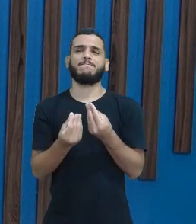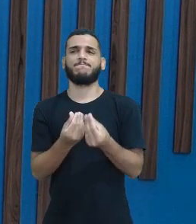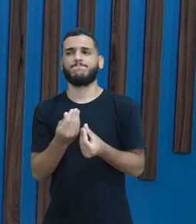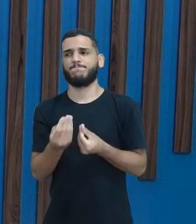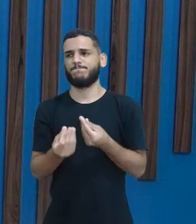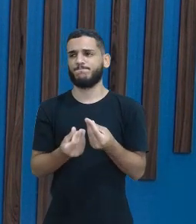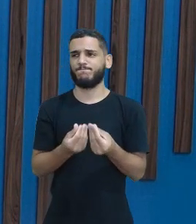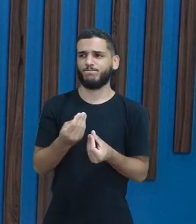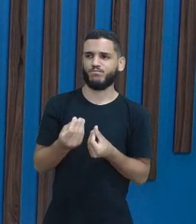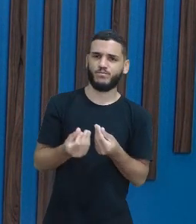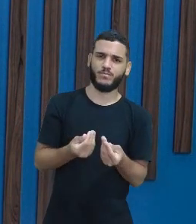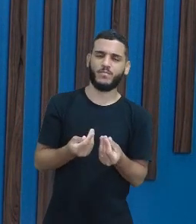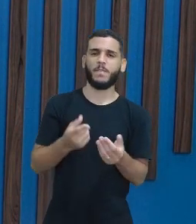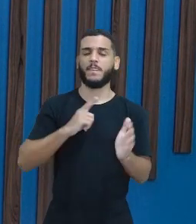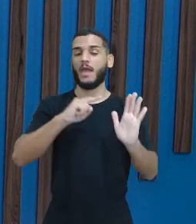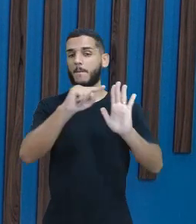uma